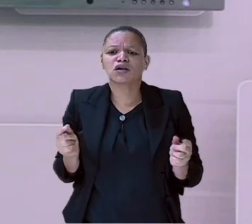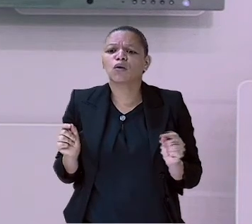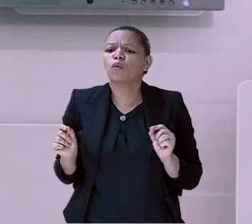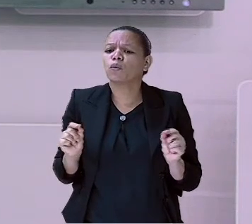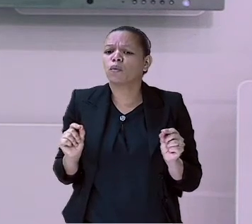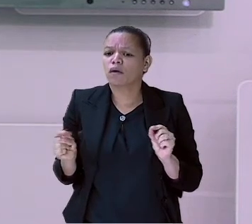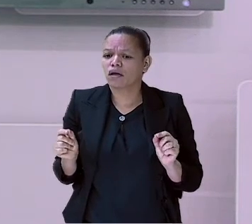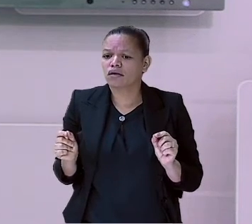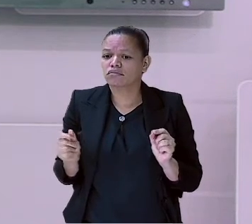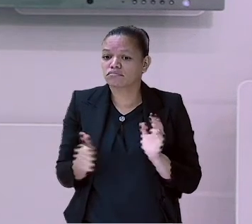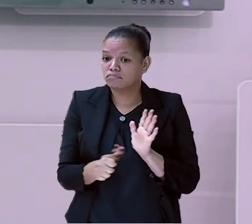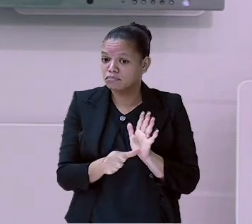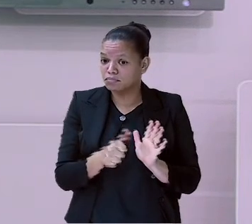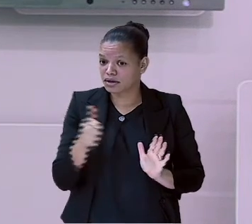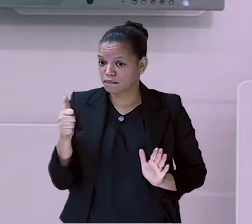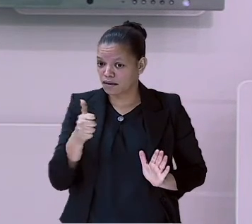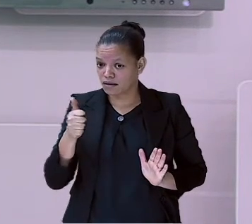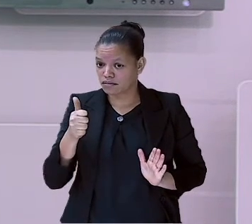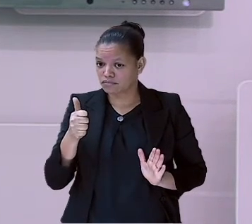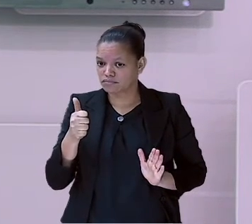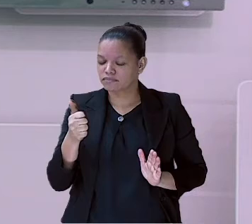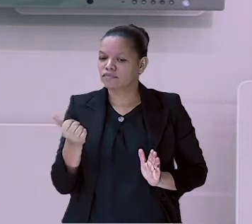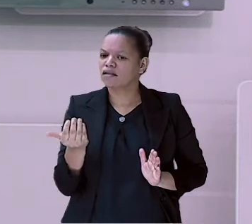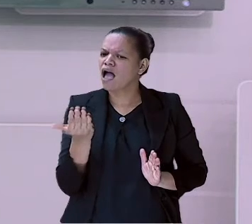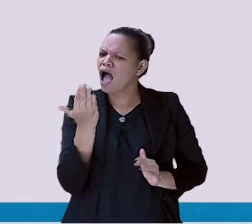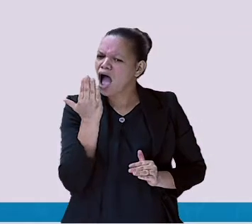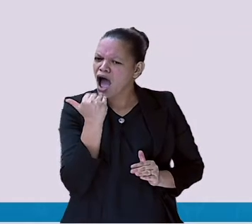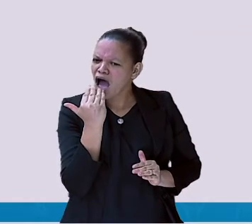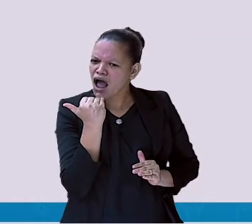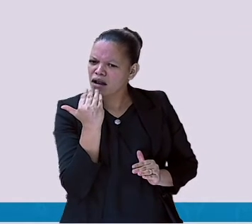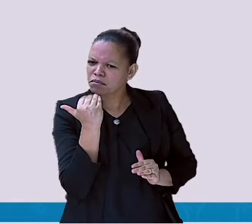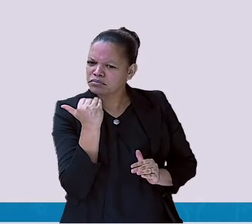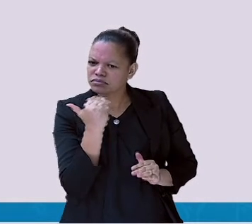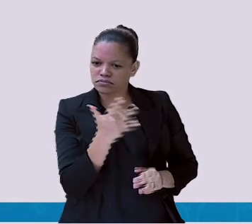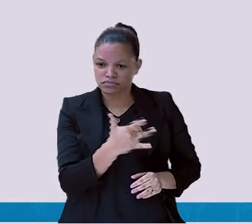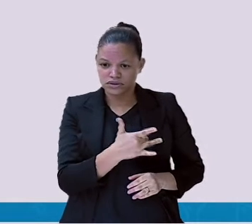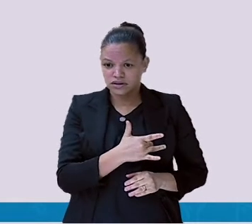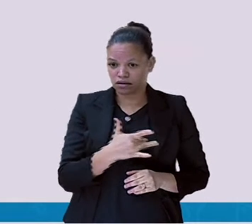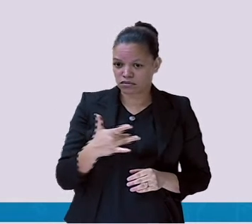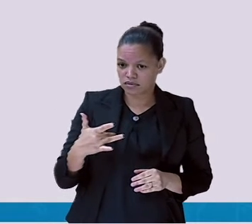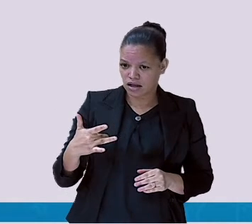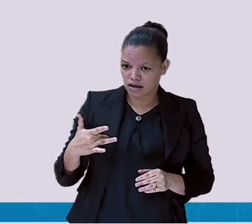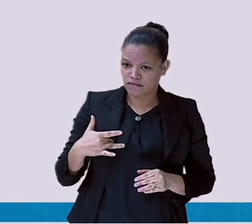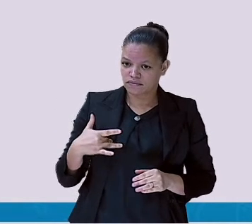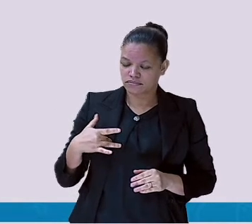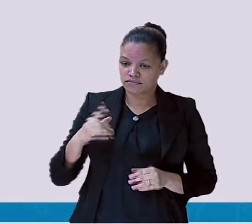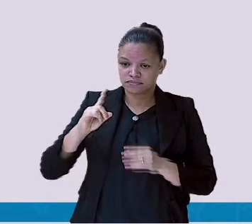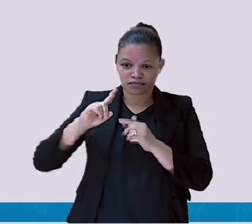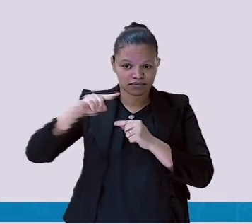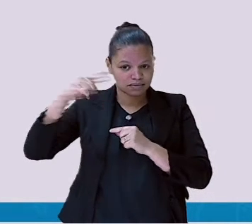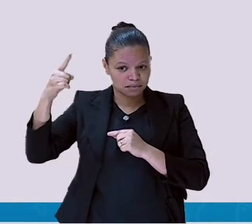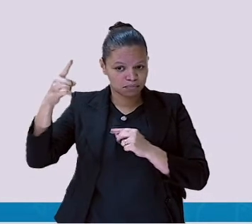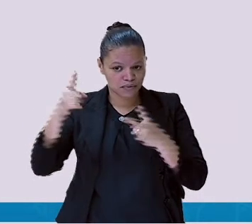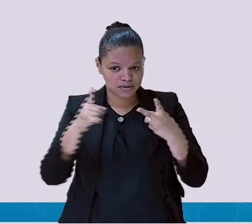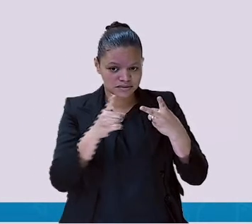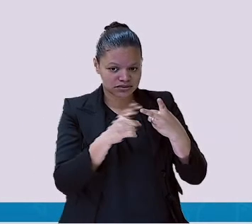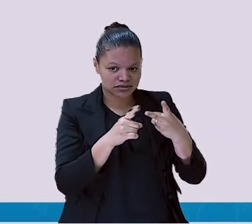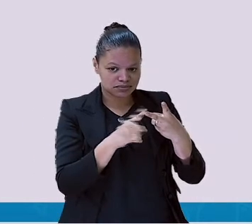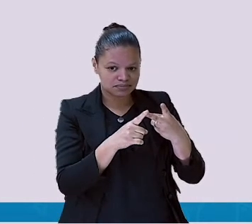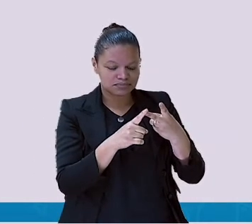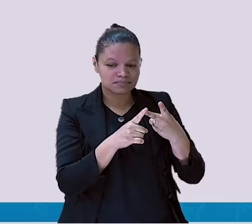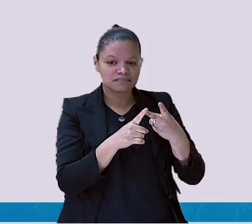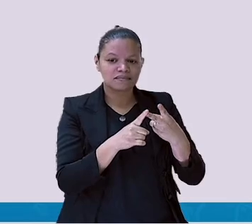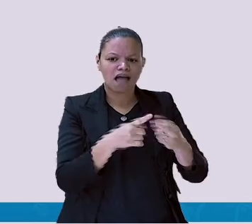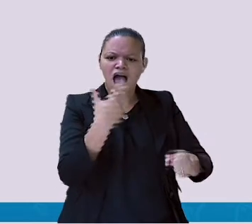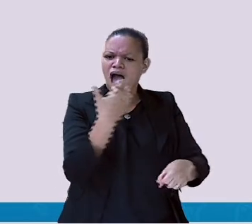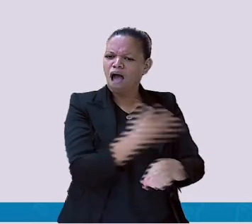saudável. Primeiro ponto, não é isso? Depois vem aí atividade física. Ah,